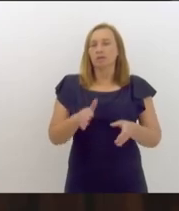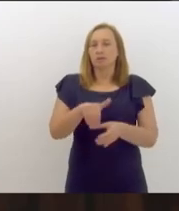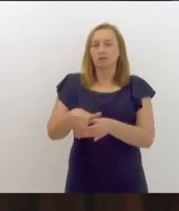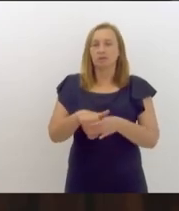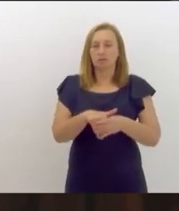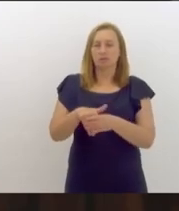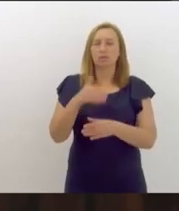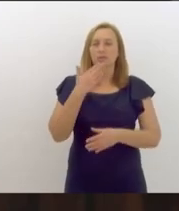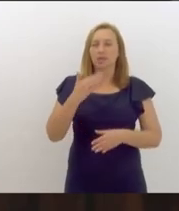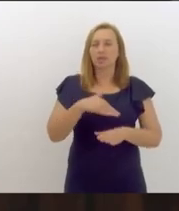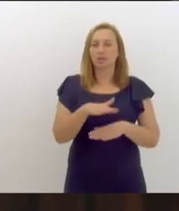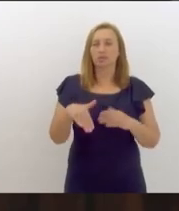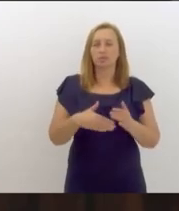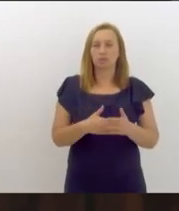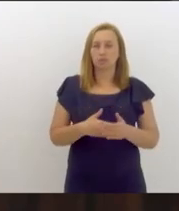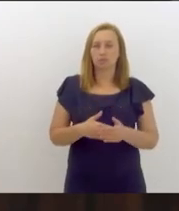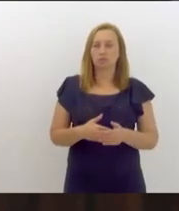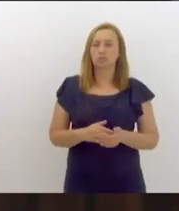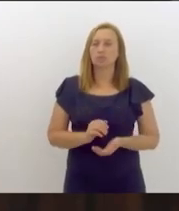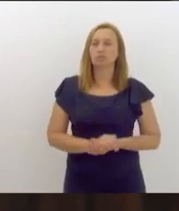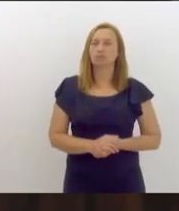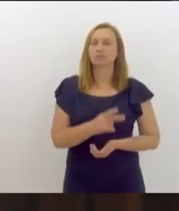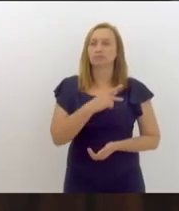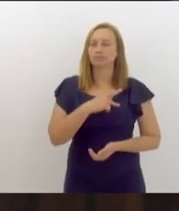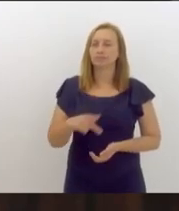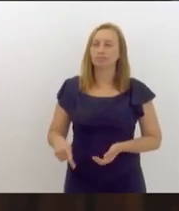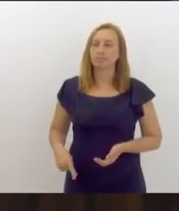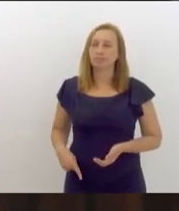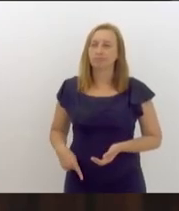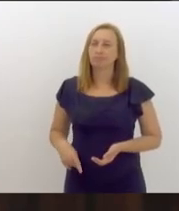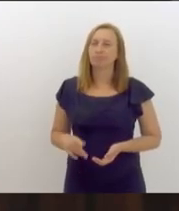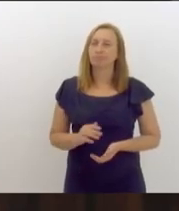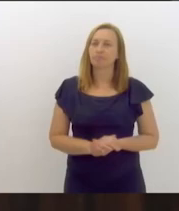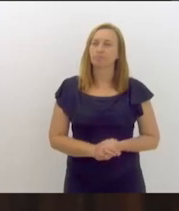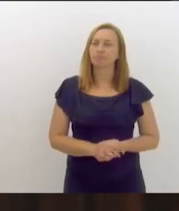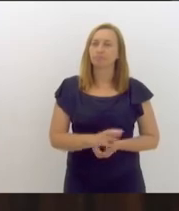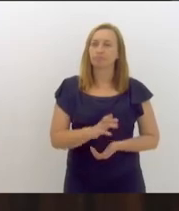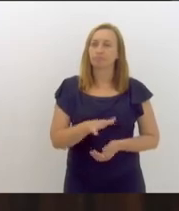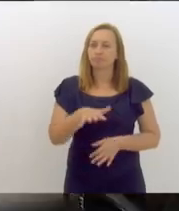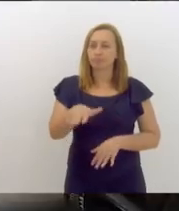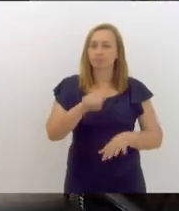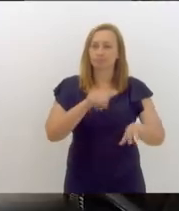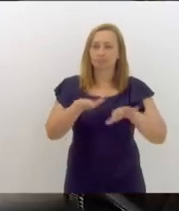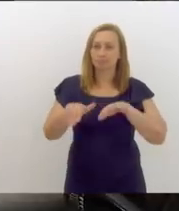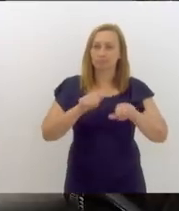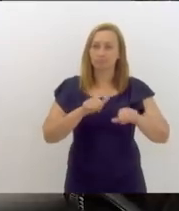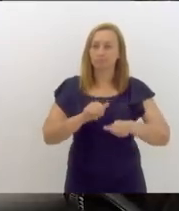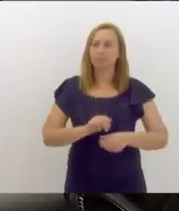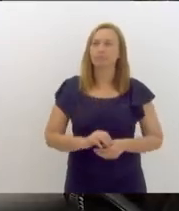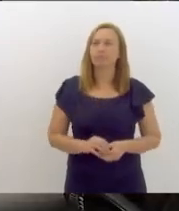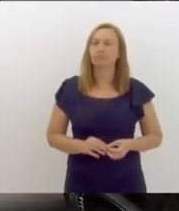atentassem a esse processo a presença irá conceder a primeira chamada